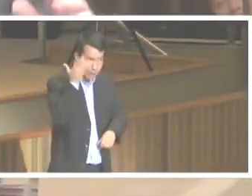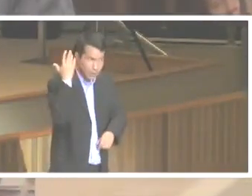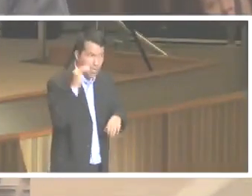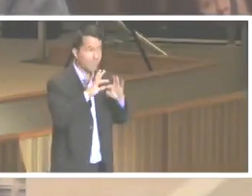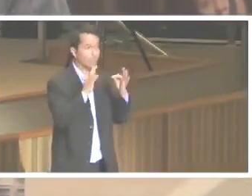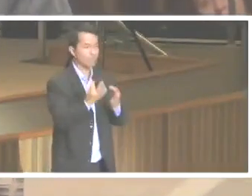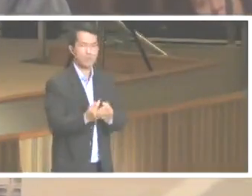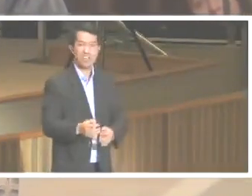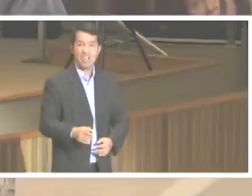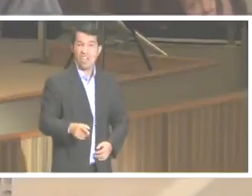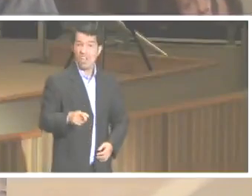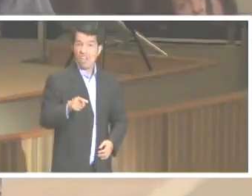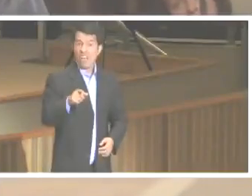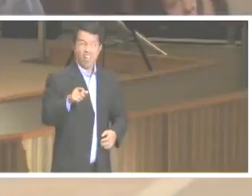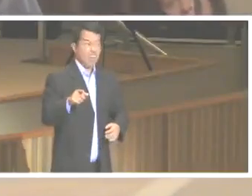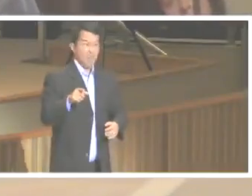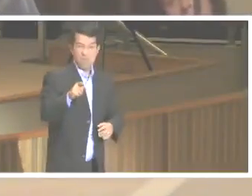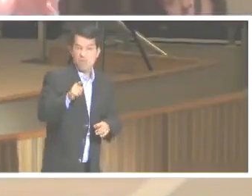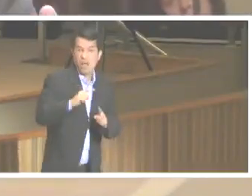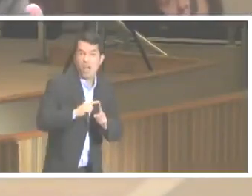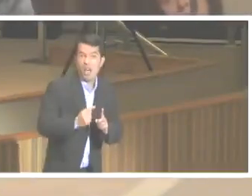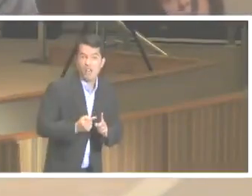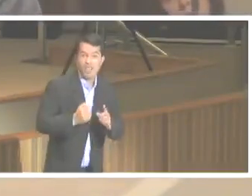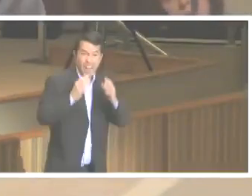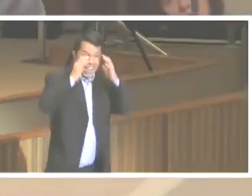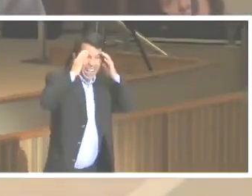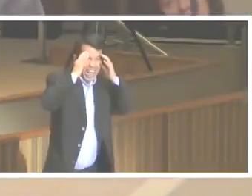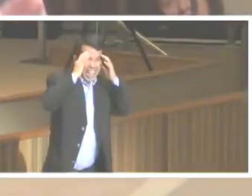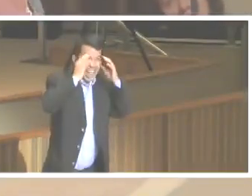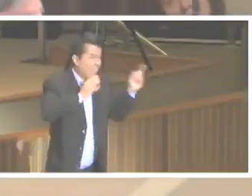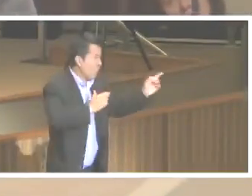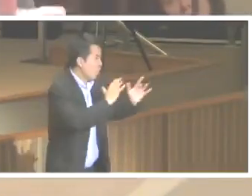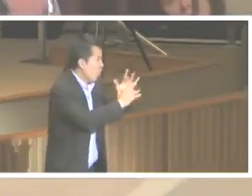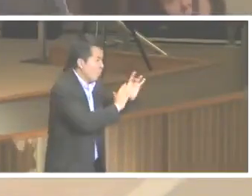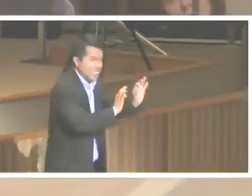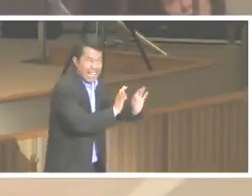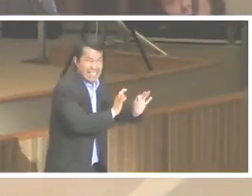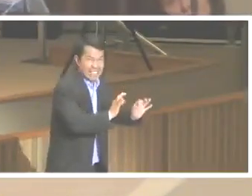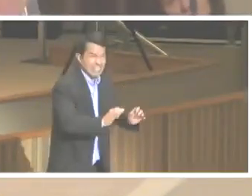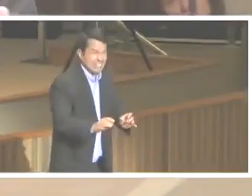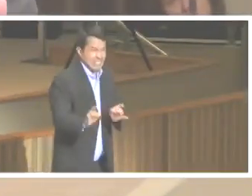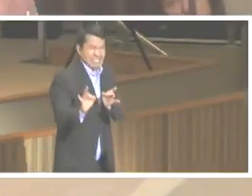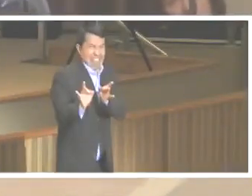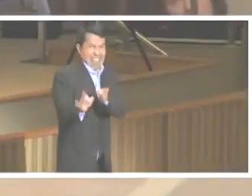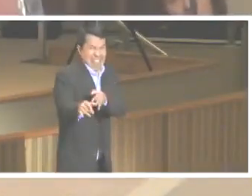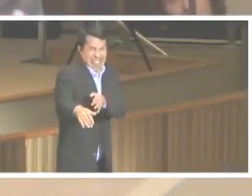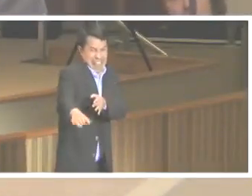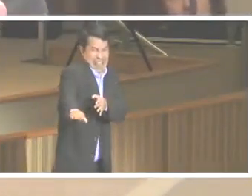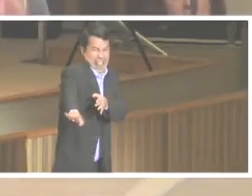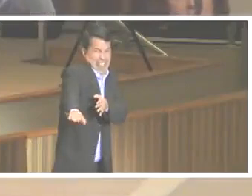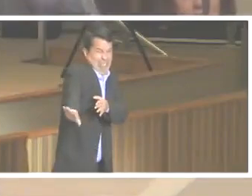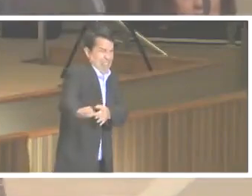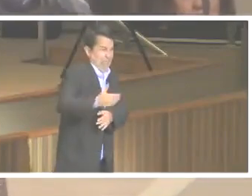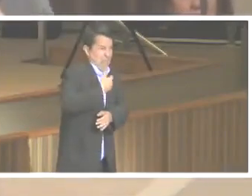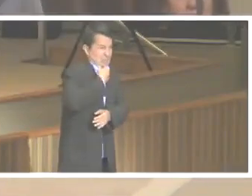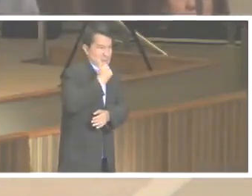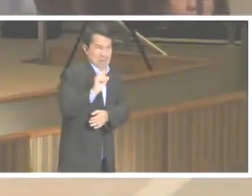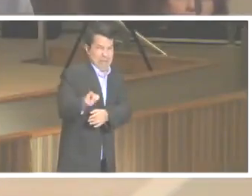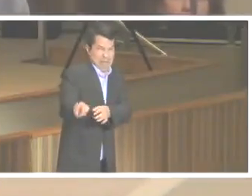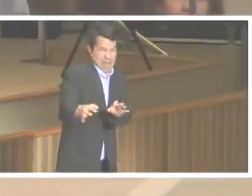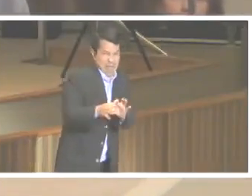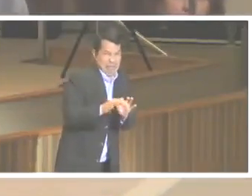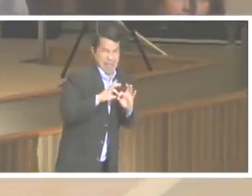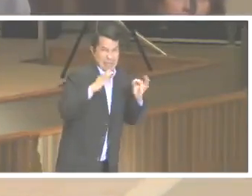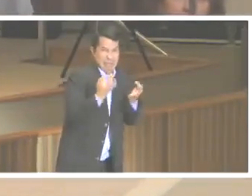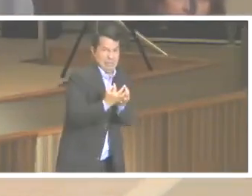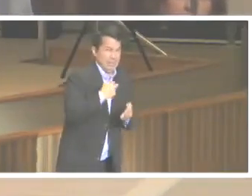se ela sabia de todas as implicações do seu chamado para ser mãe do messias